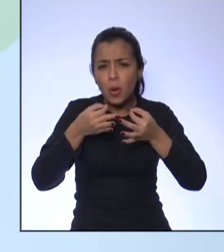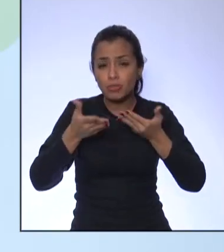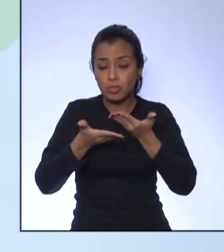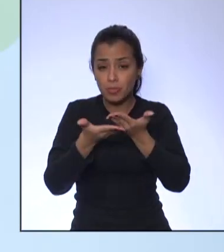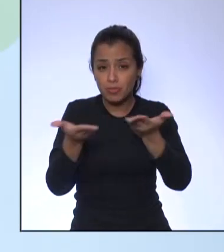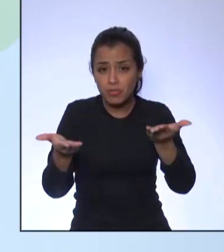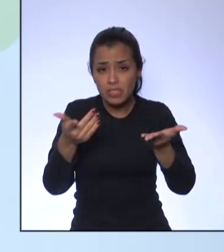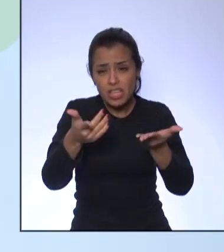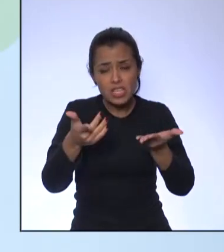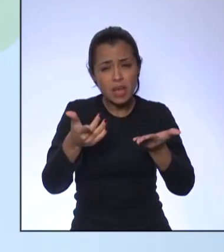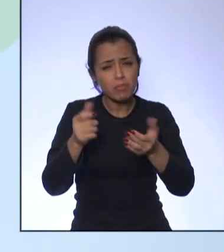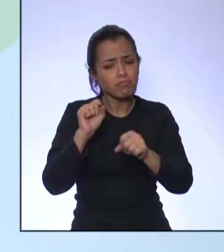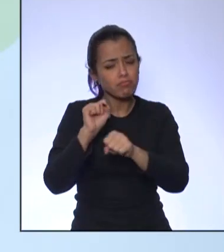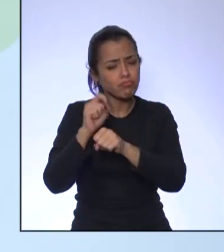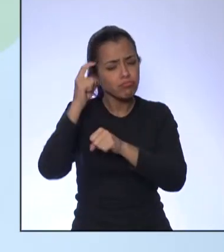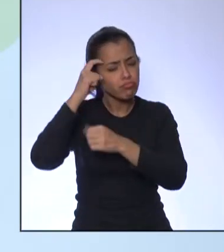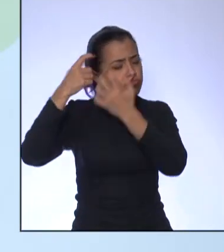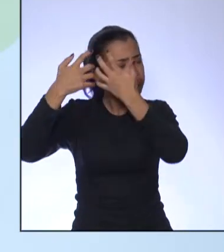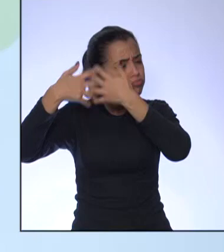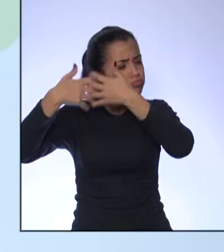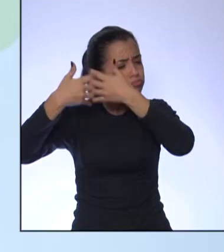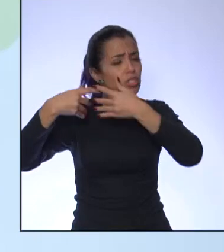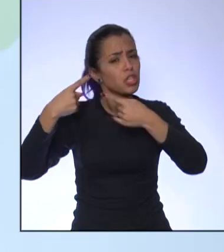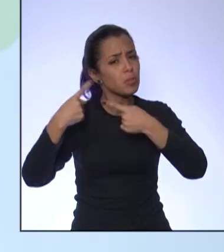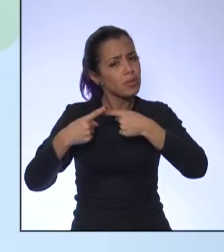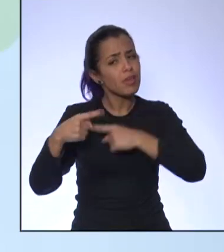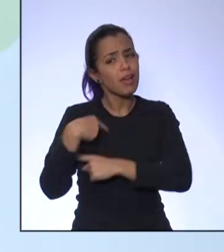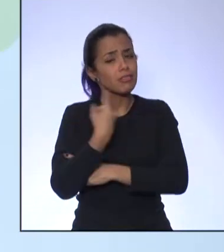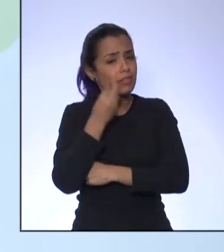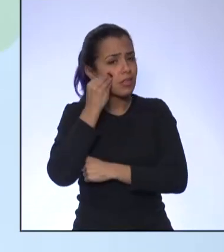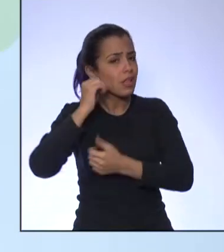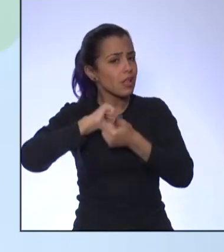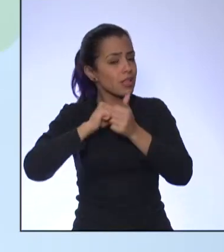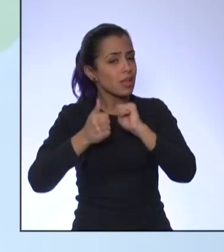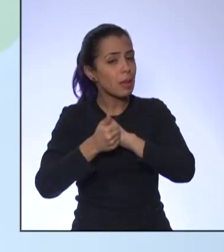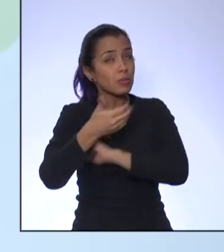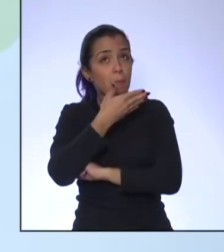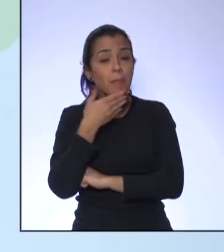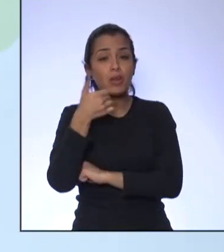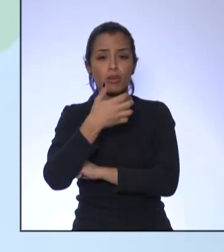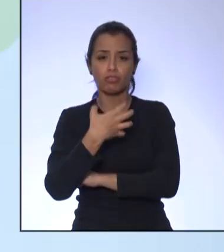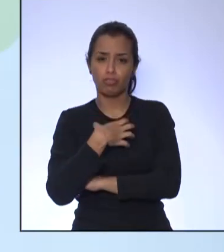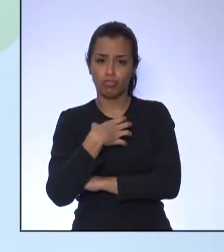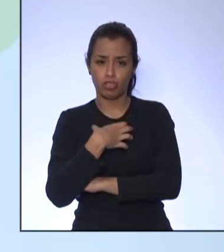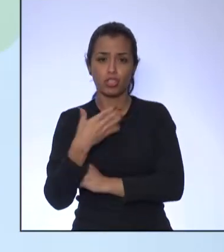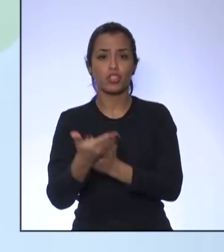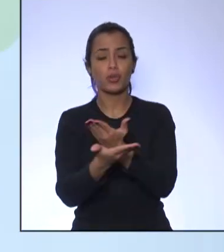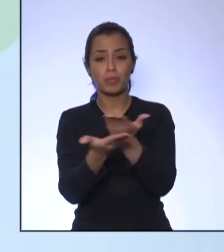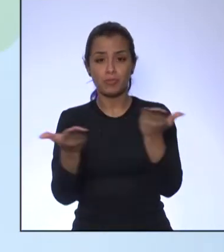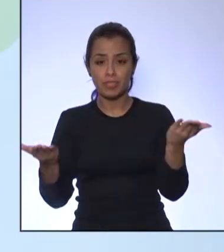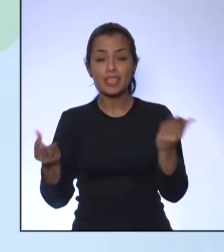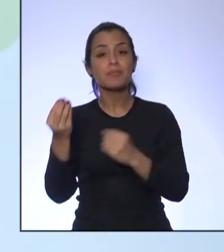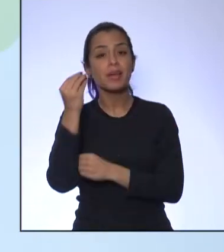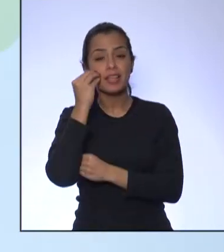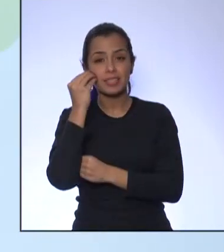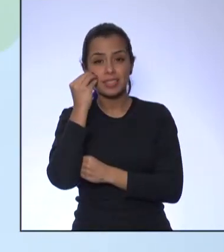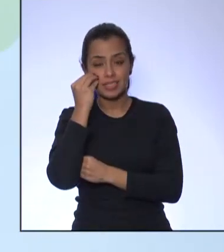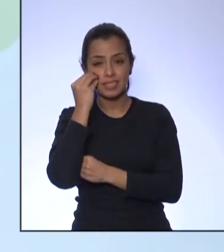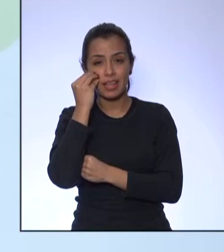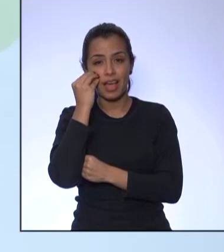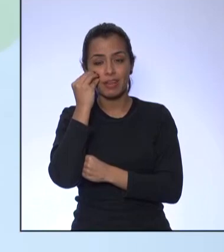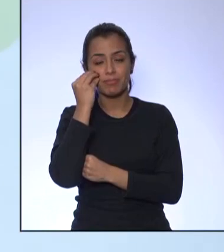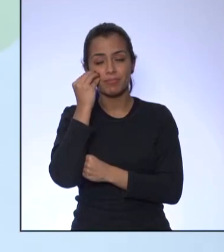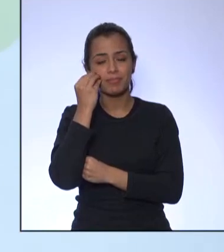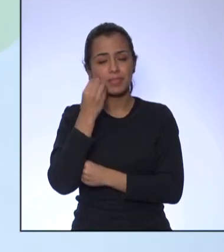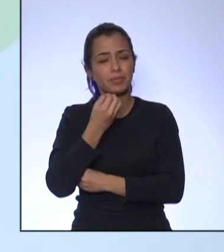cuidado, com carinho, que a gente está tentando pensar a melhor maneira possível para que a informação chegue até vocês, para que a gente consiga